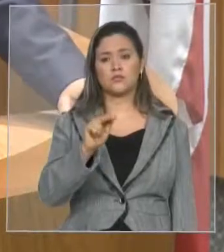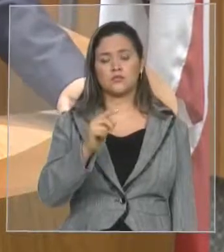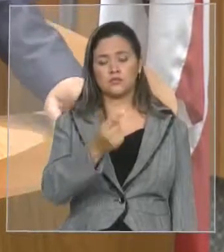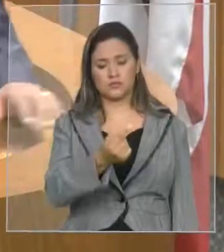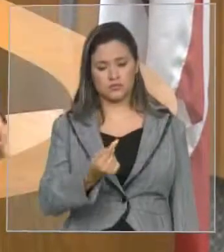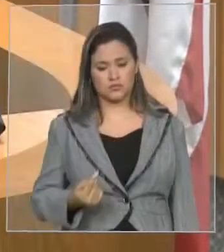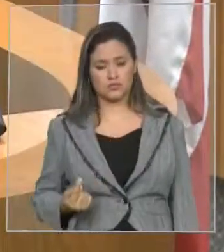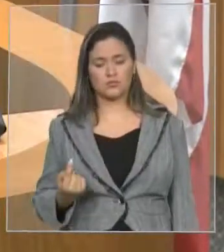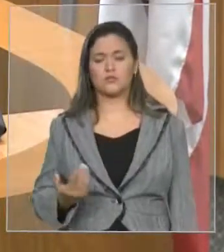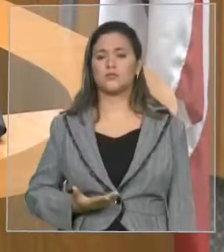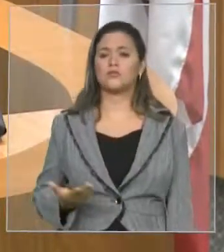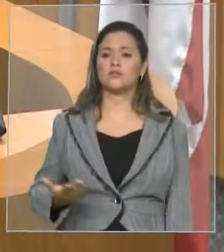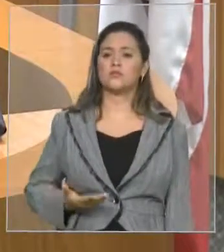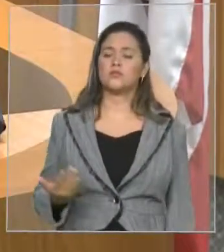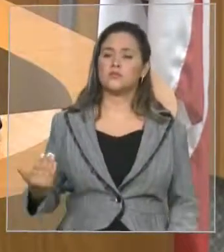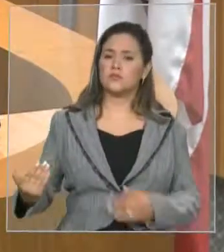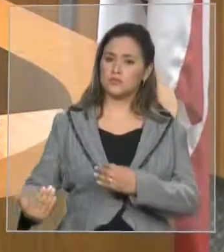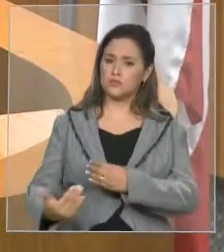todos bem-vindos.